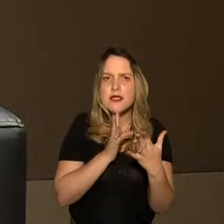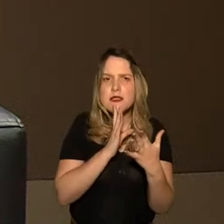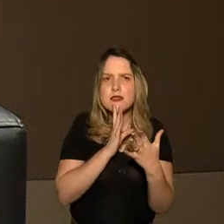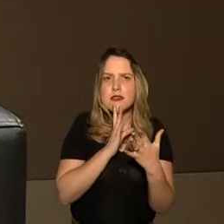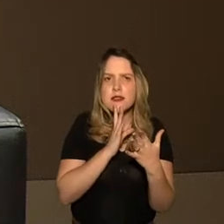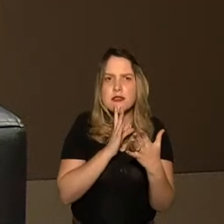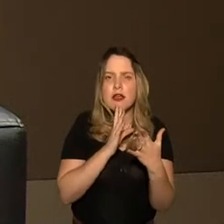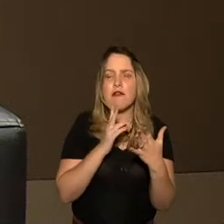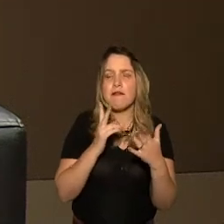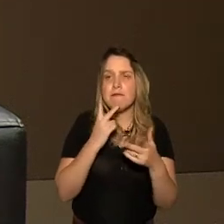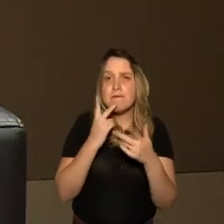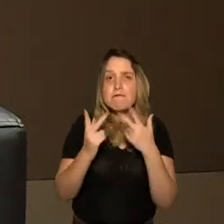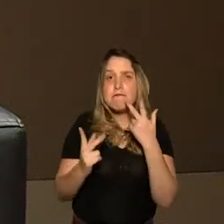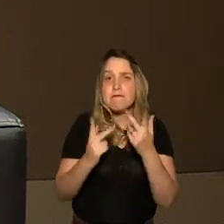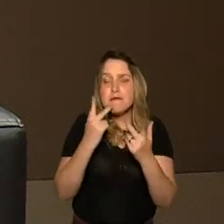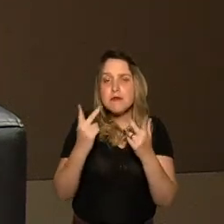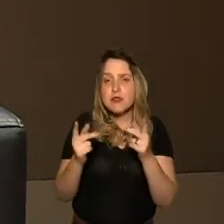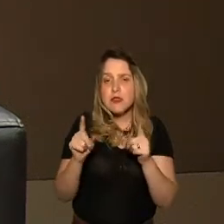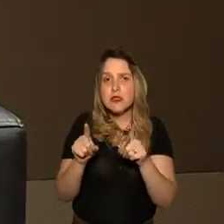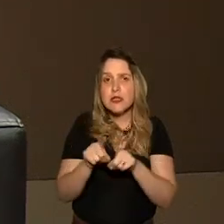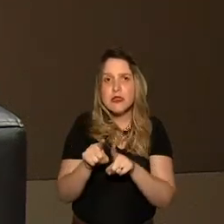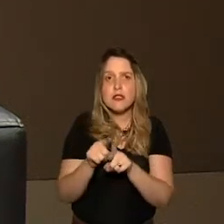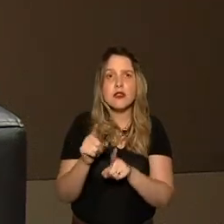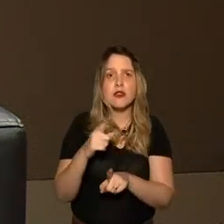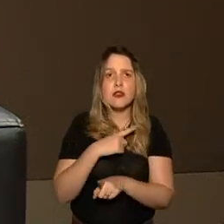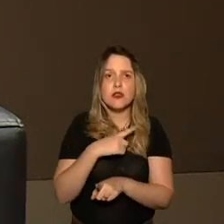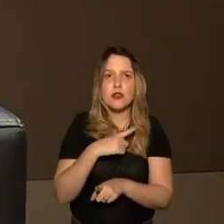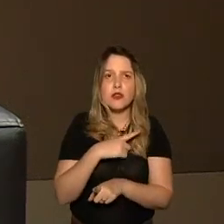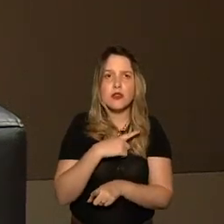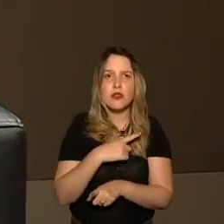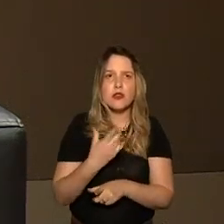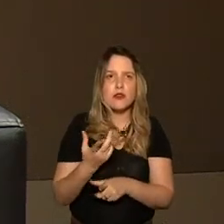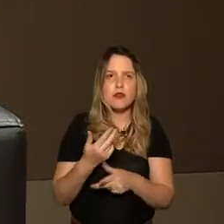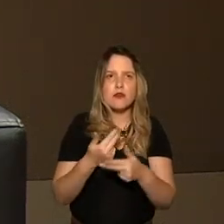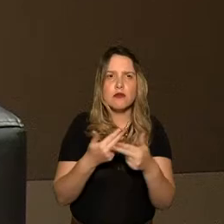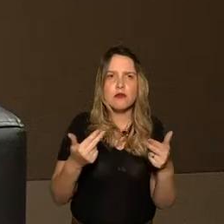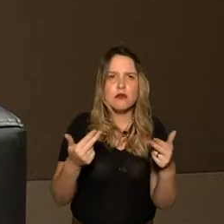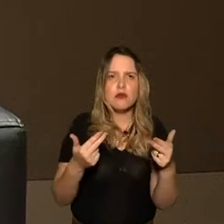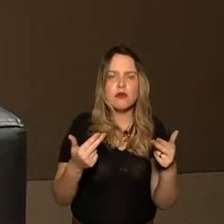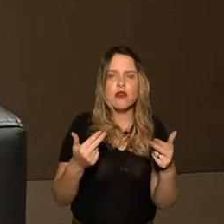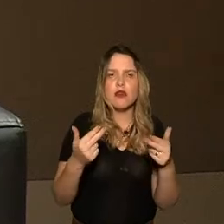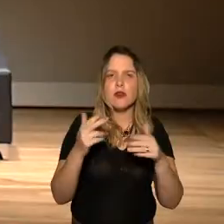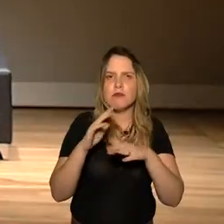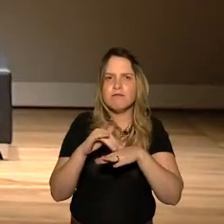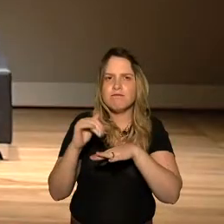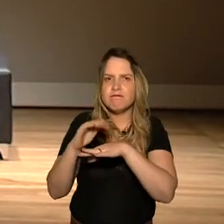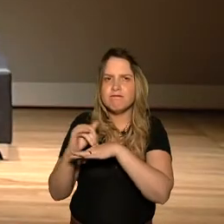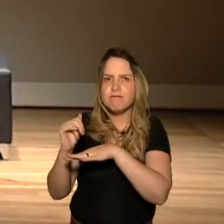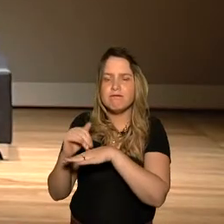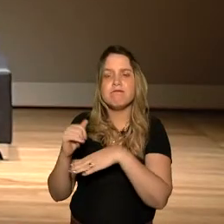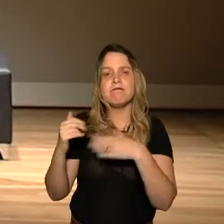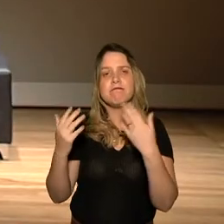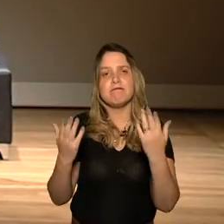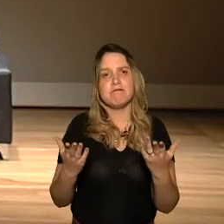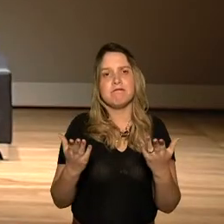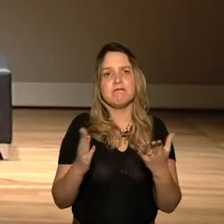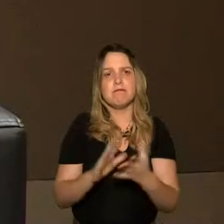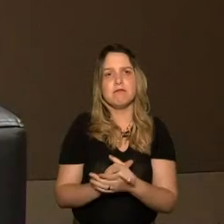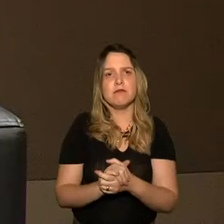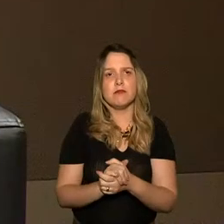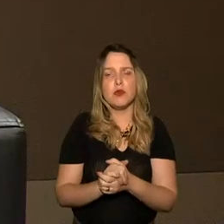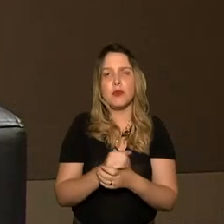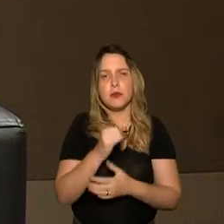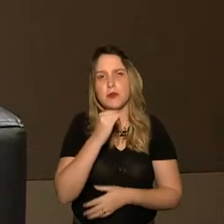o trabalho que é feito no chão da expansão ou no chão da fábrica né então